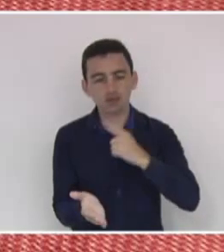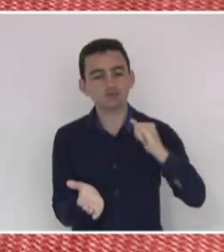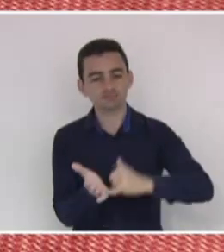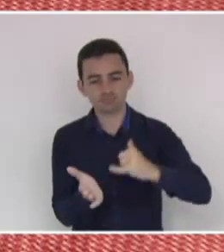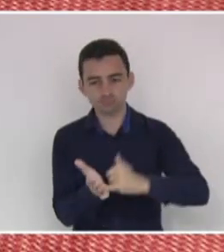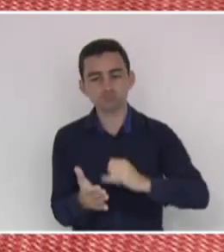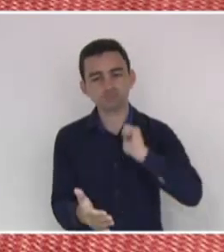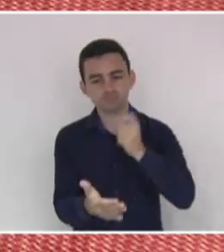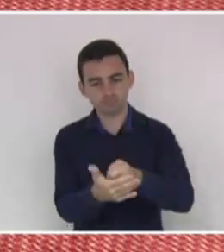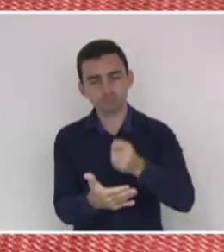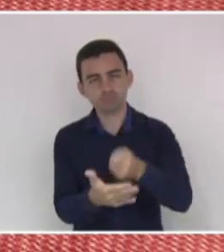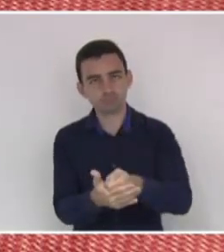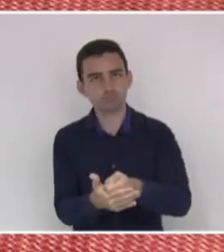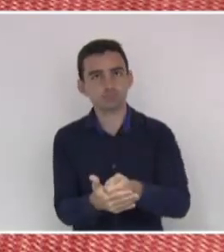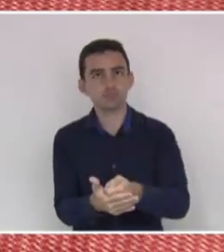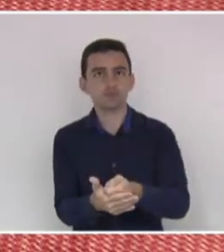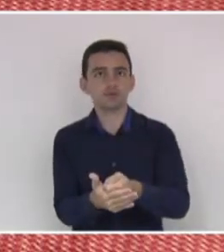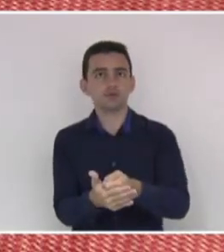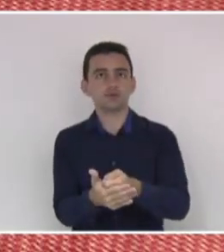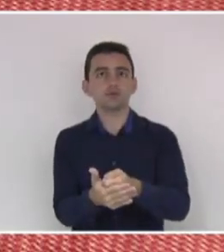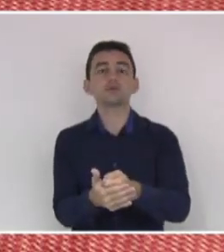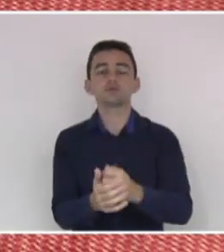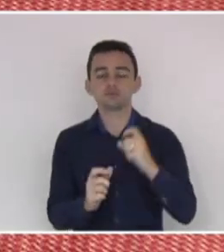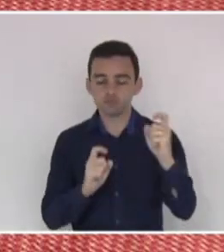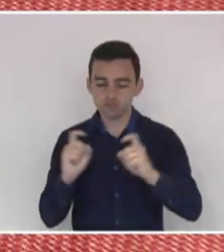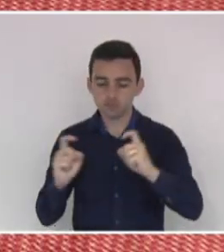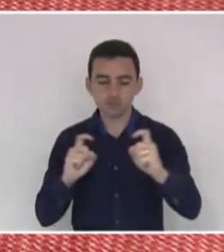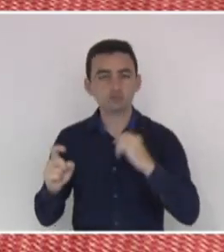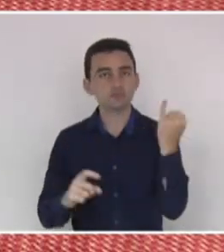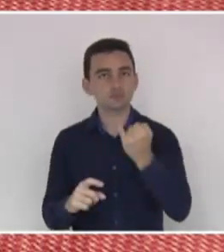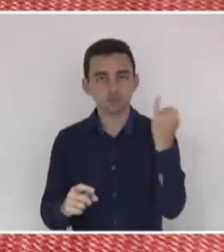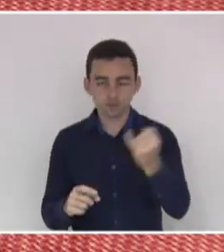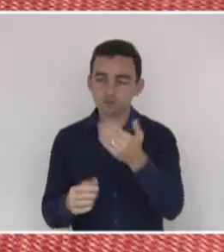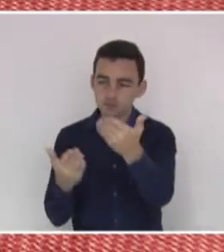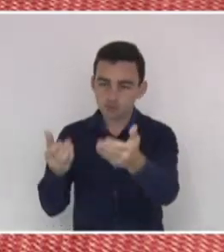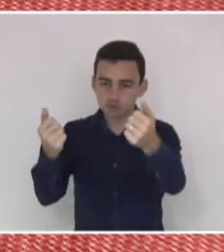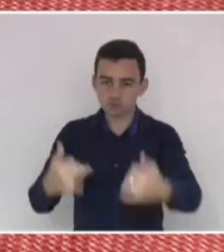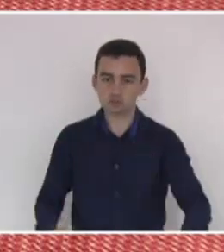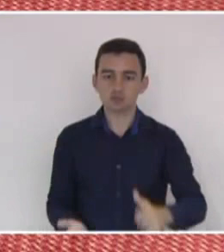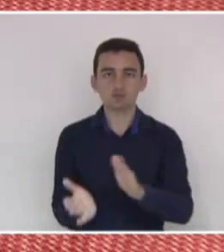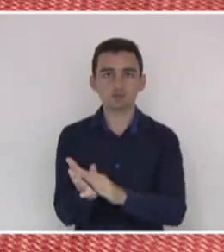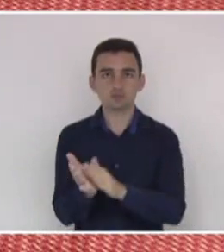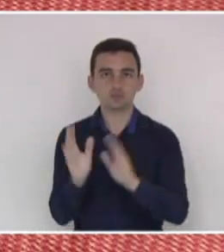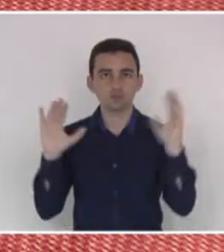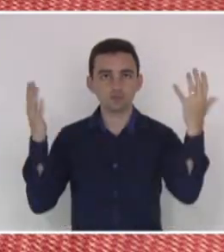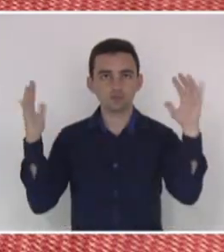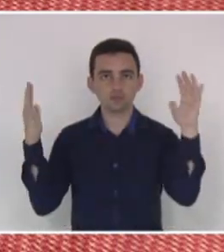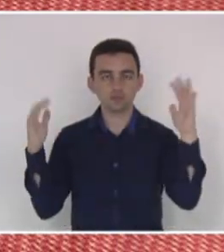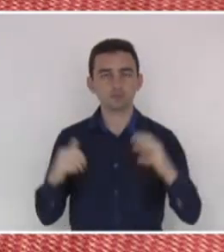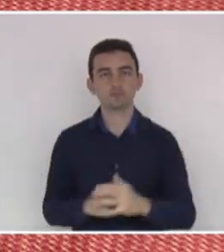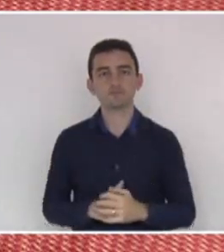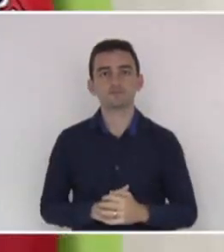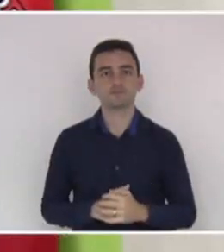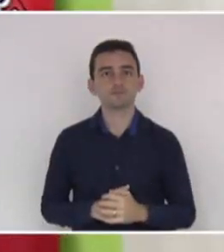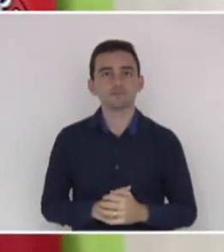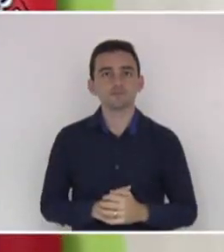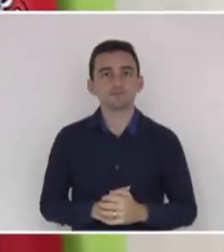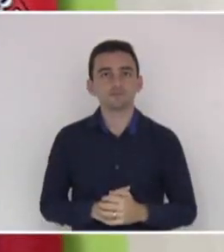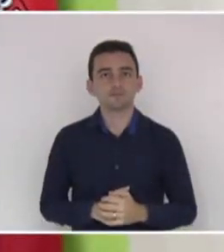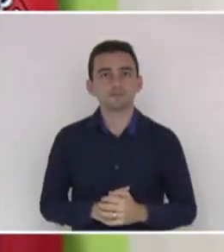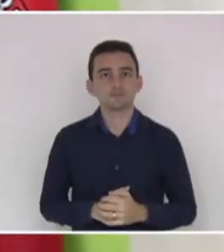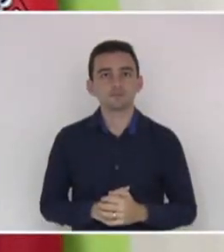pode ser penalizado com isso. É uma discussão muito importante que Vossa Excelência está de parabéns por trazer nessa casa.